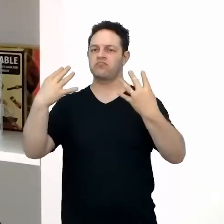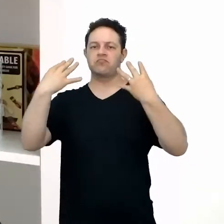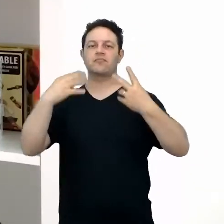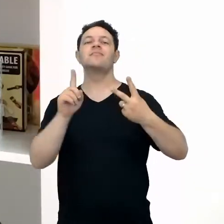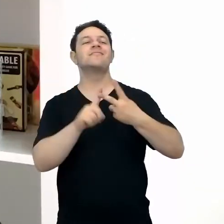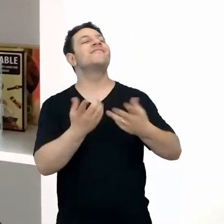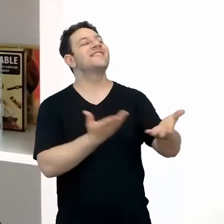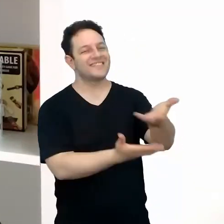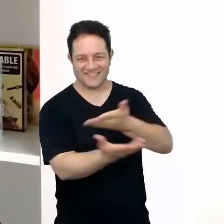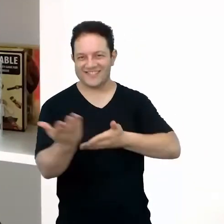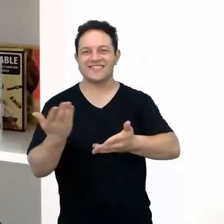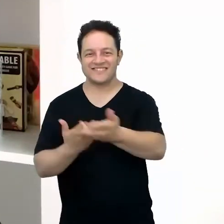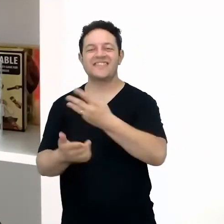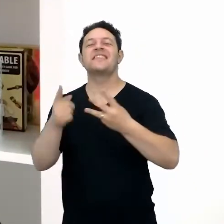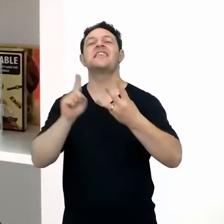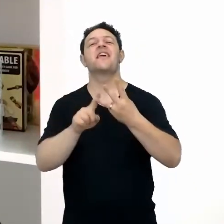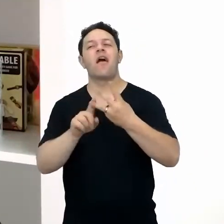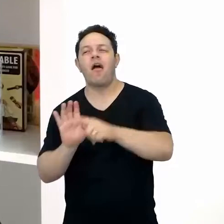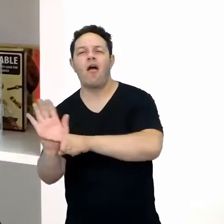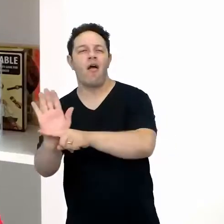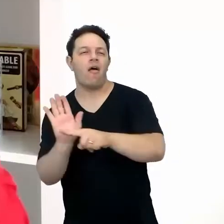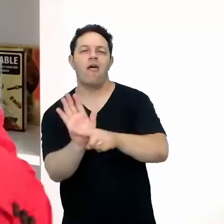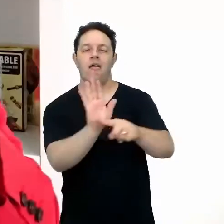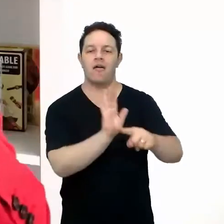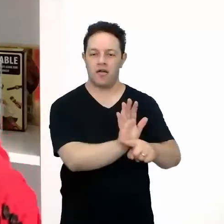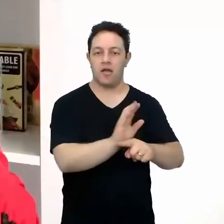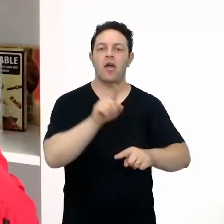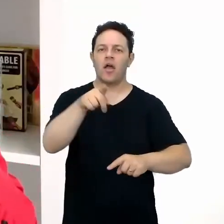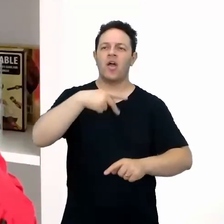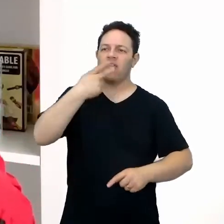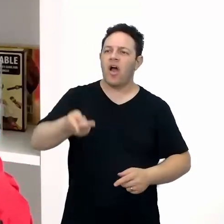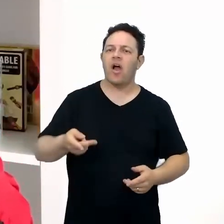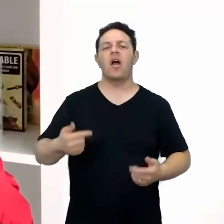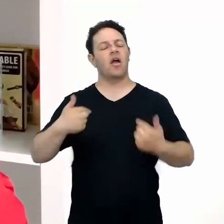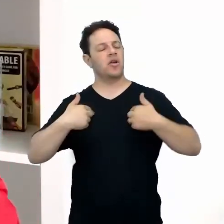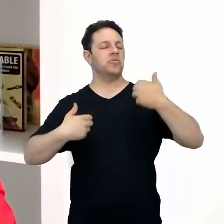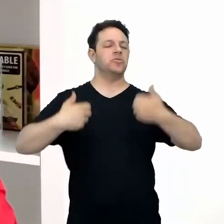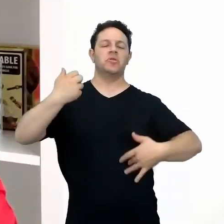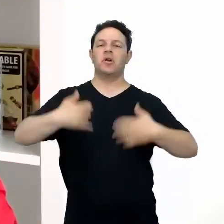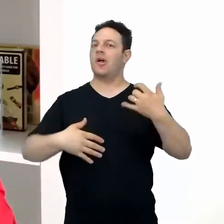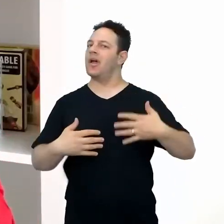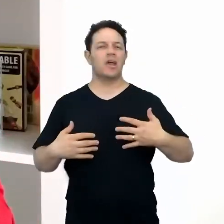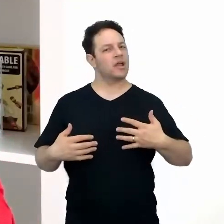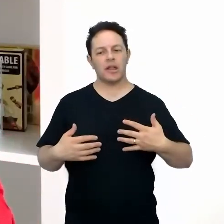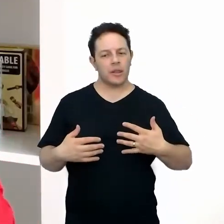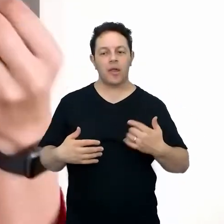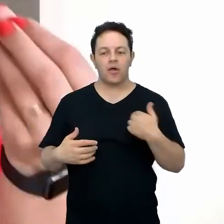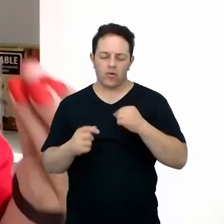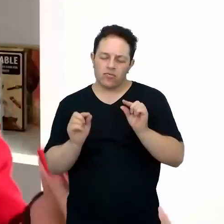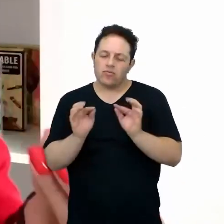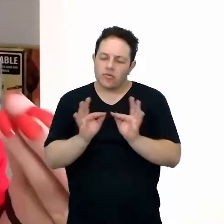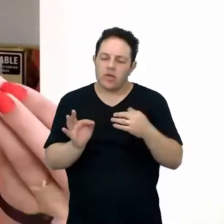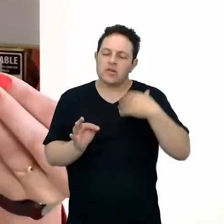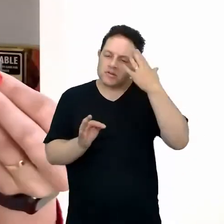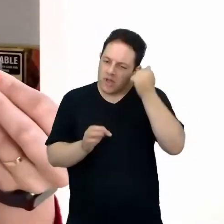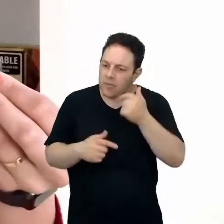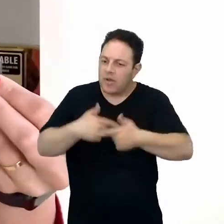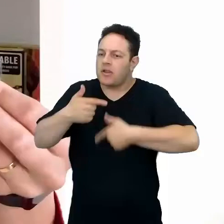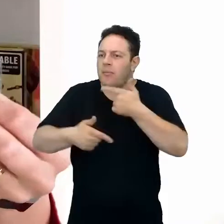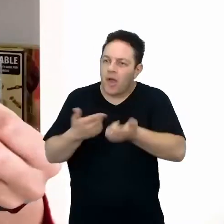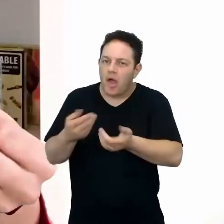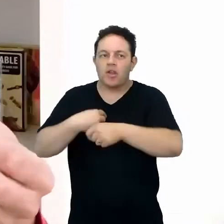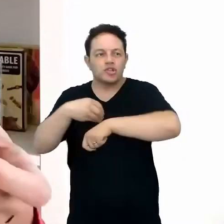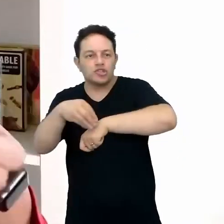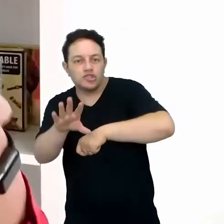se relacione e contribua. Ao invés de falar de você, contribua com o que você sabe. Compartilhe uma